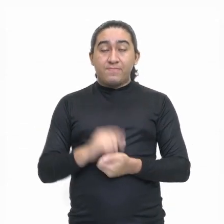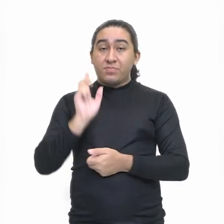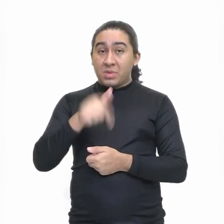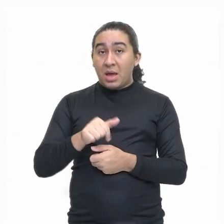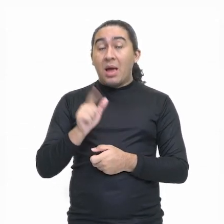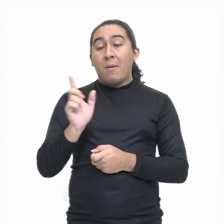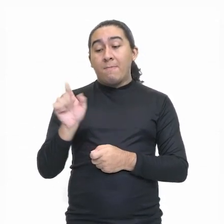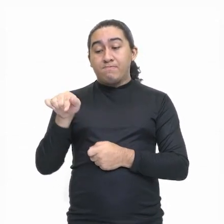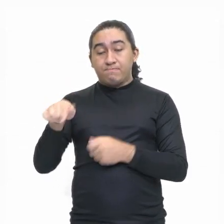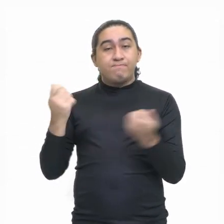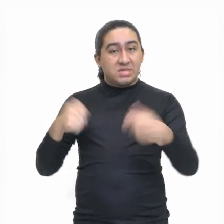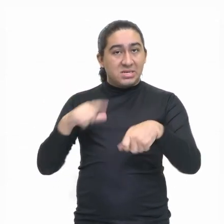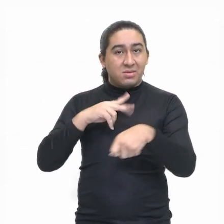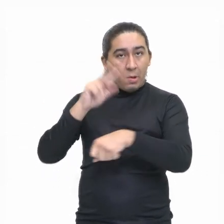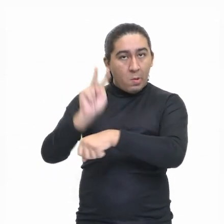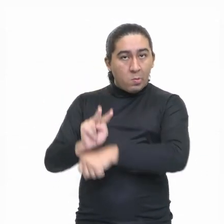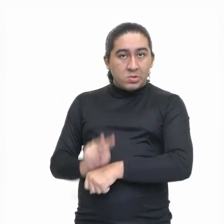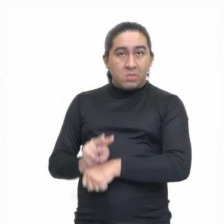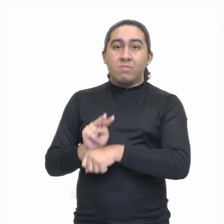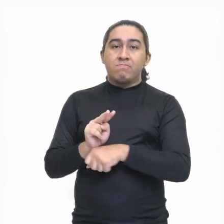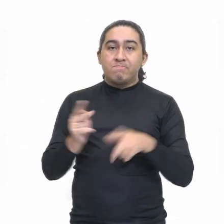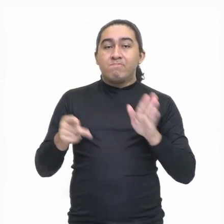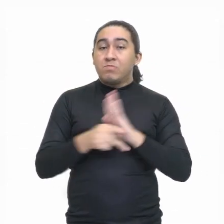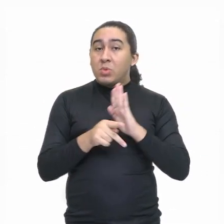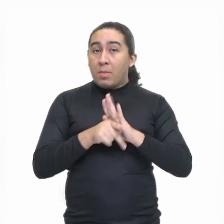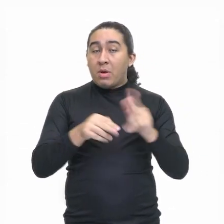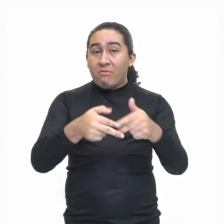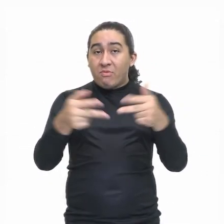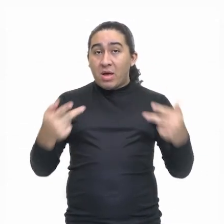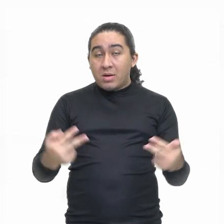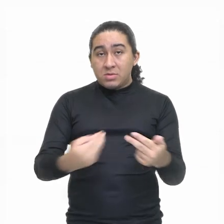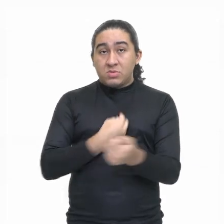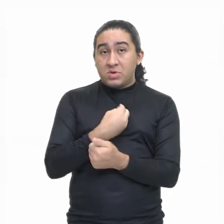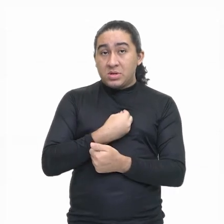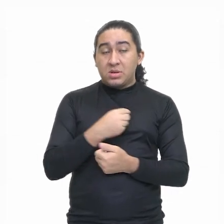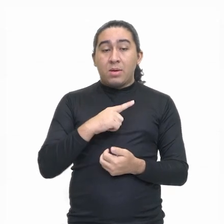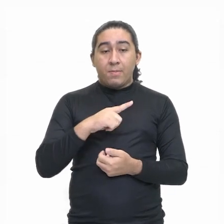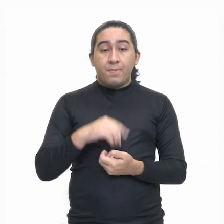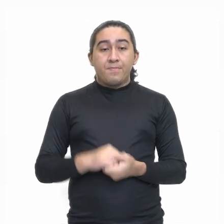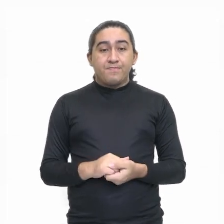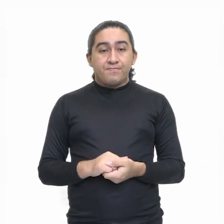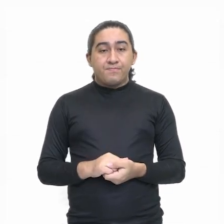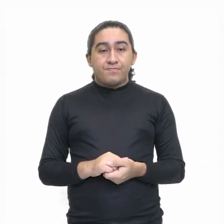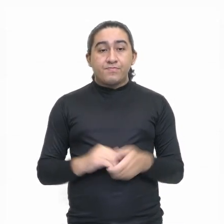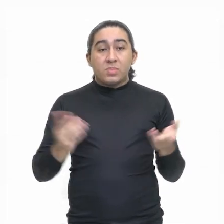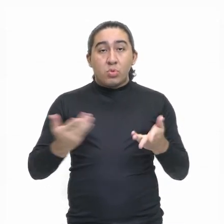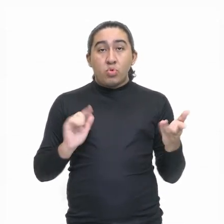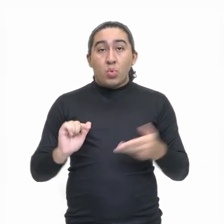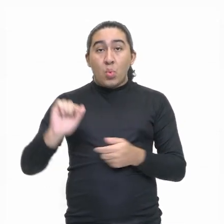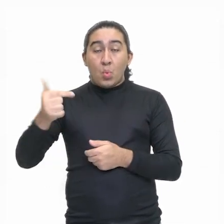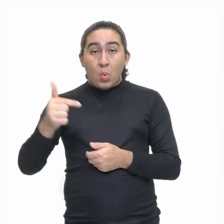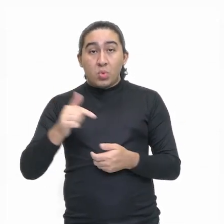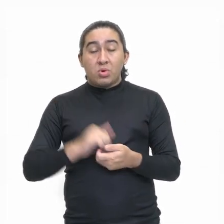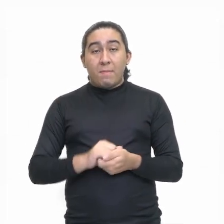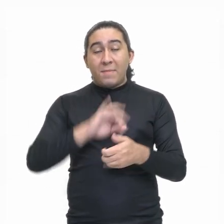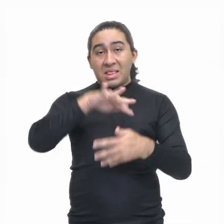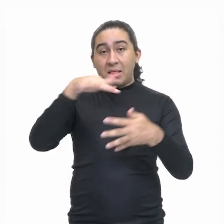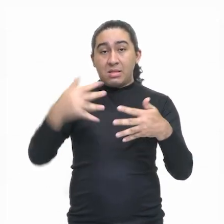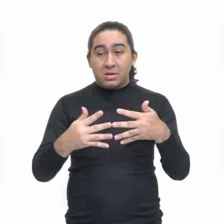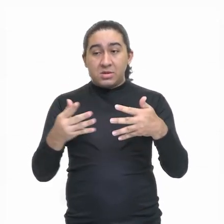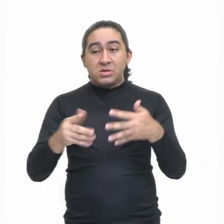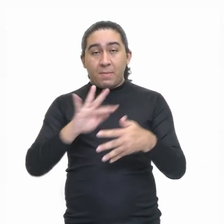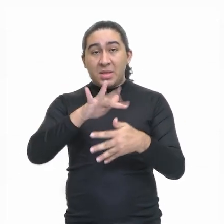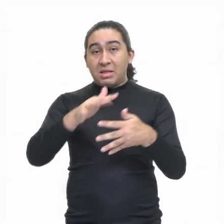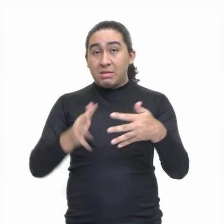que temos que ter preocupação com a biodiversidade ali presente. Vamos ver agora sobre o bioma Mata